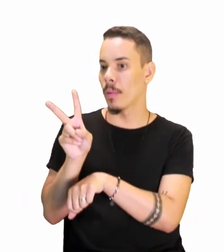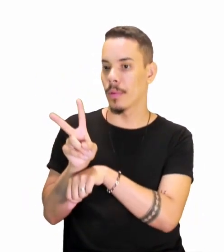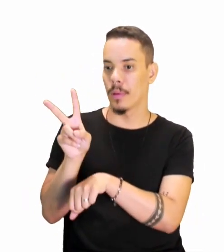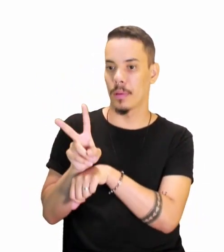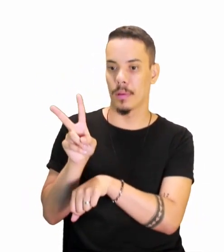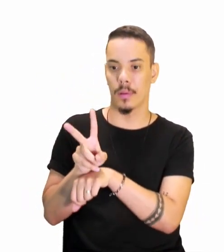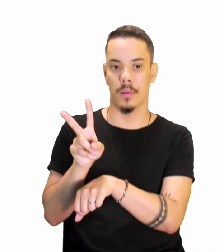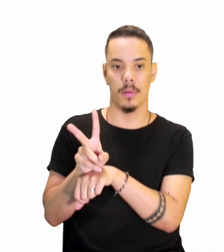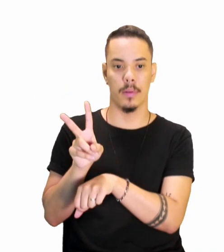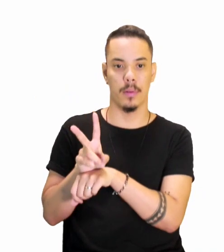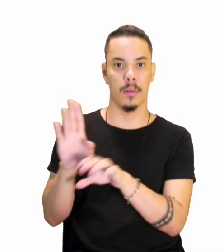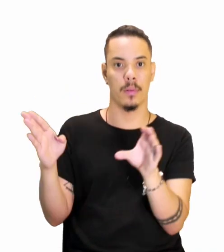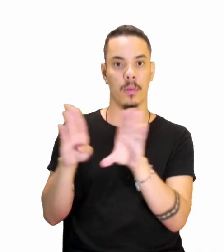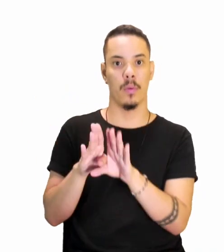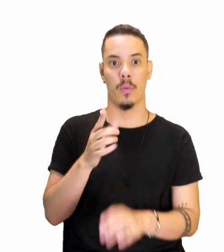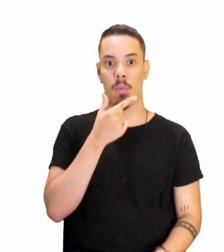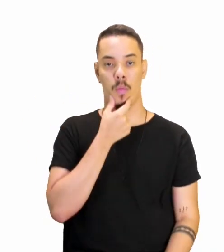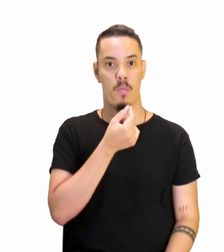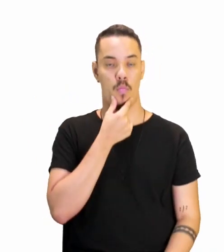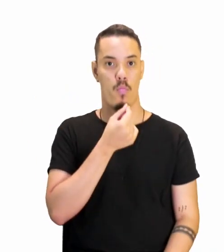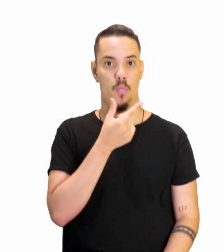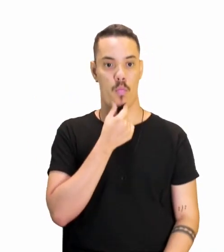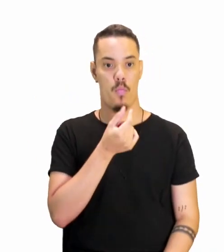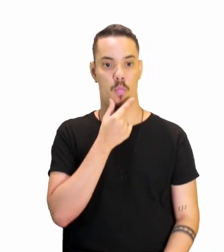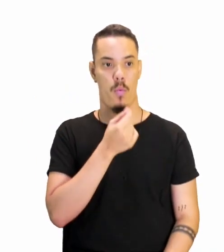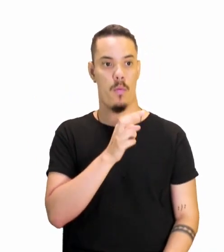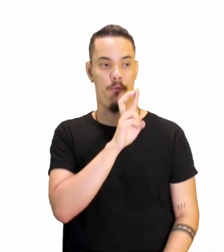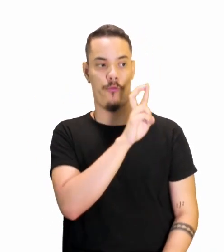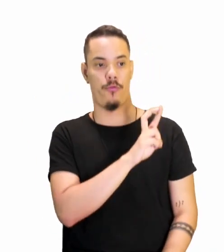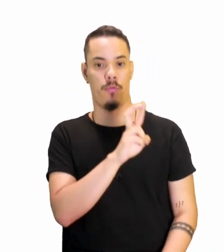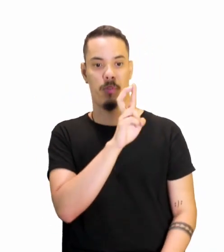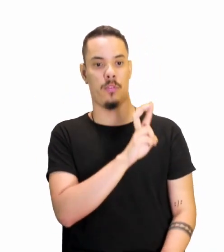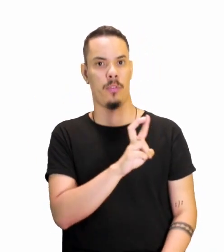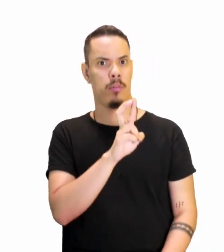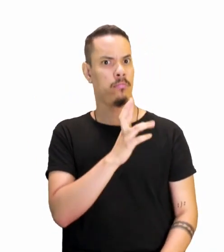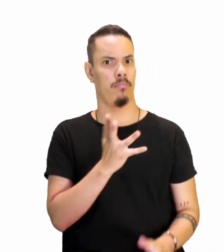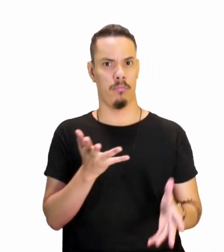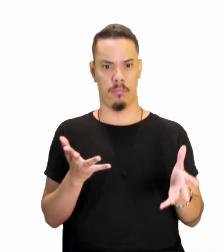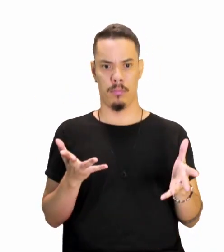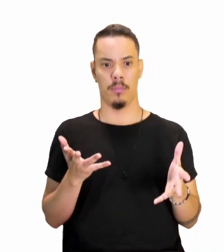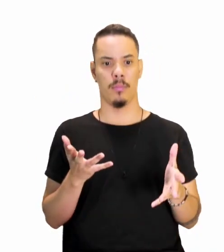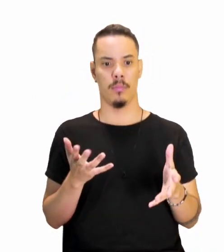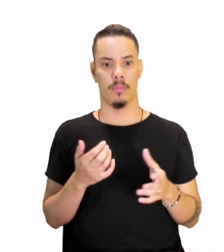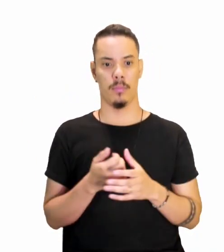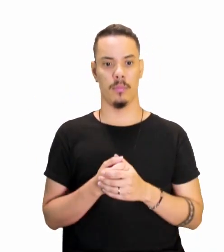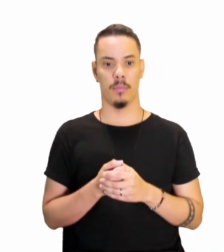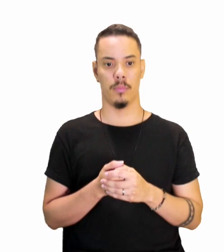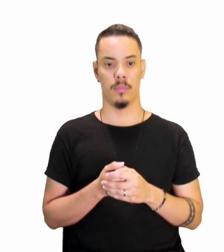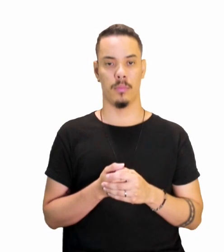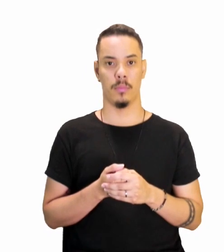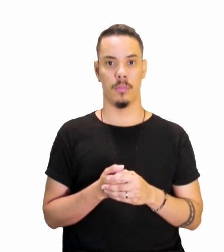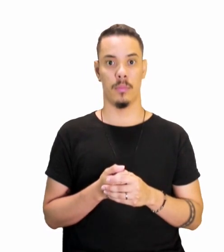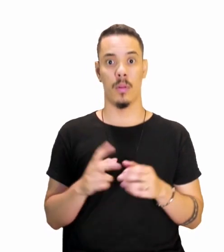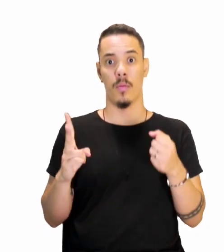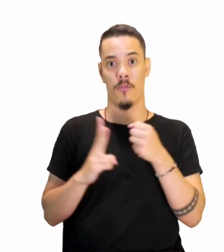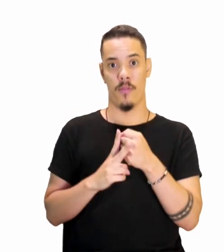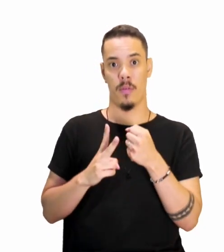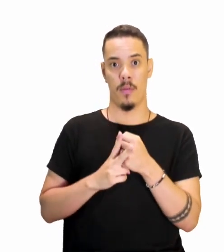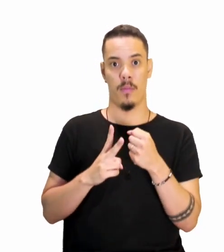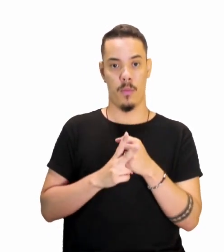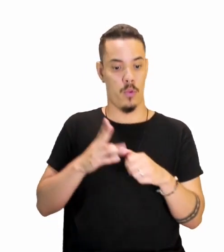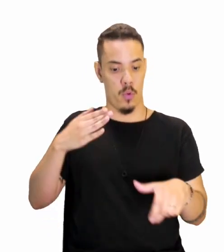guarda é um homem, um vigilante, beleza? E também pode ser guarda de